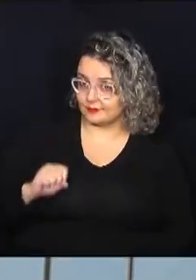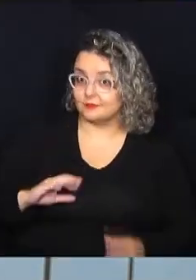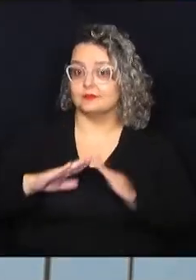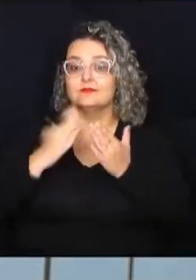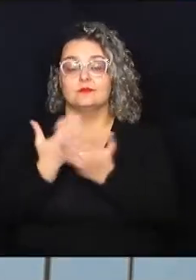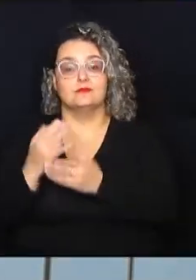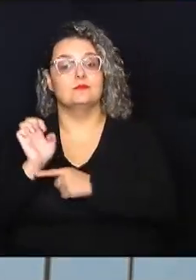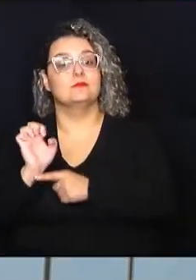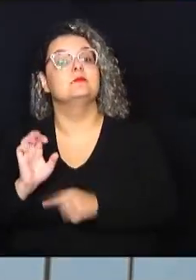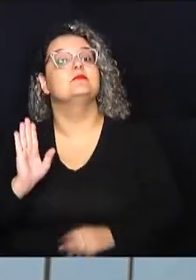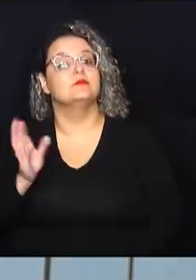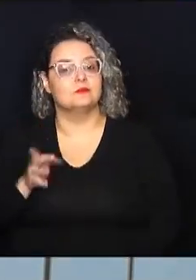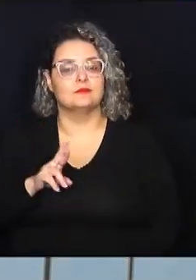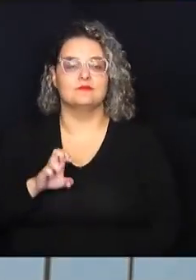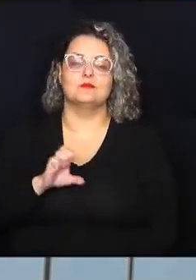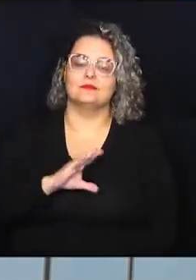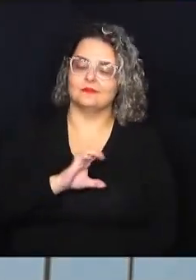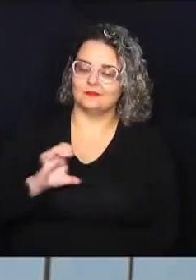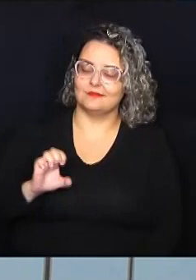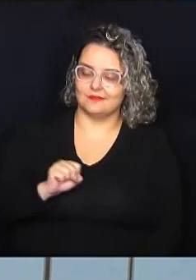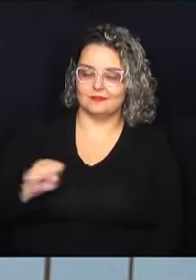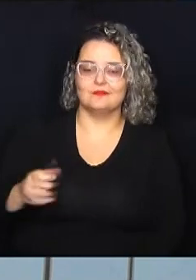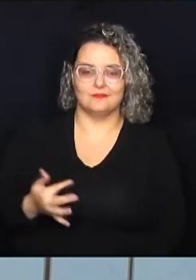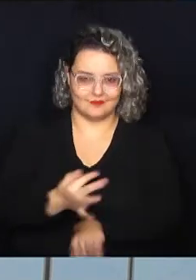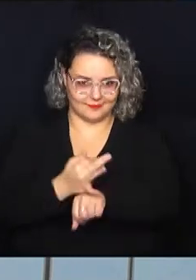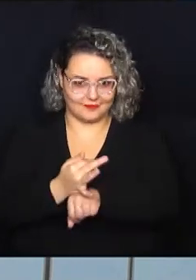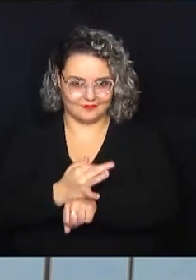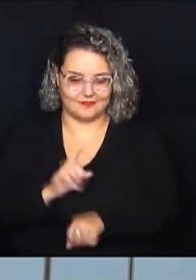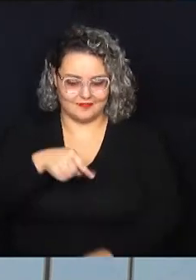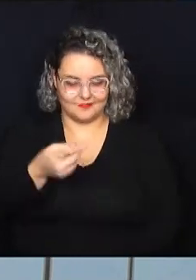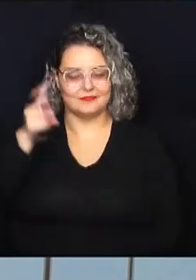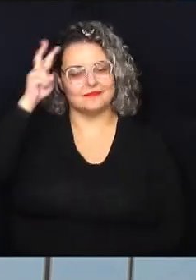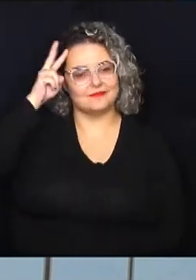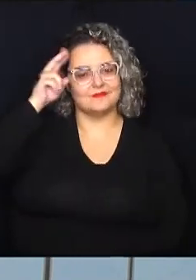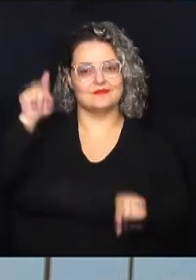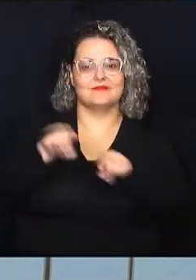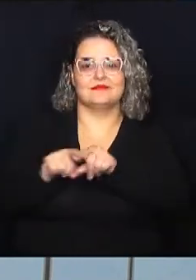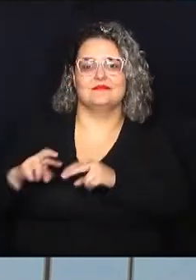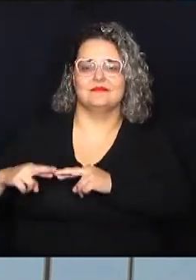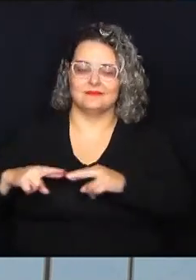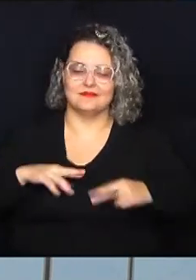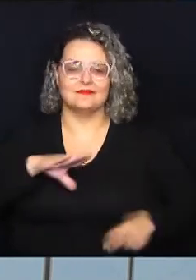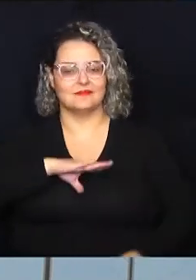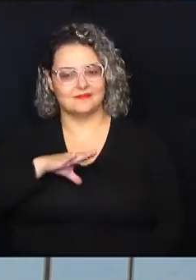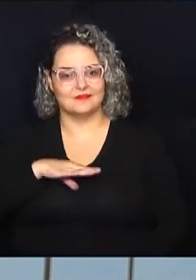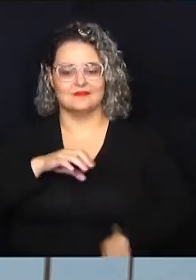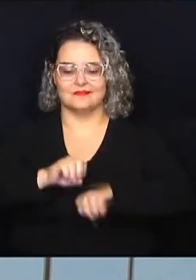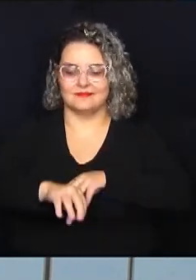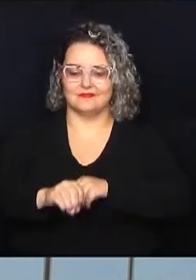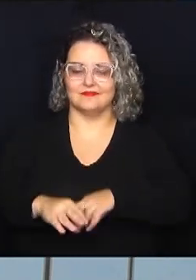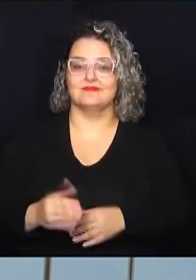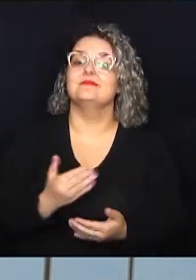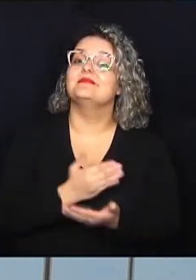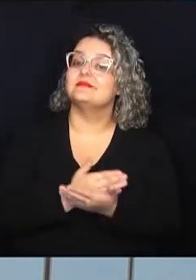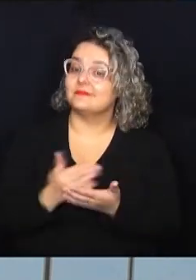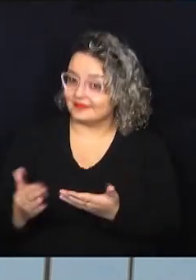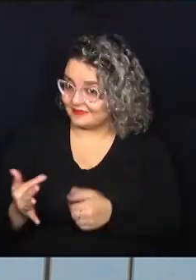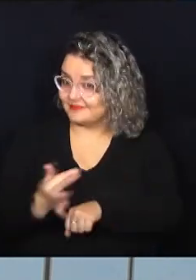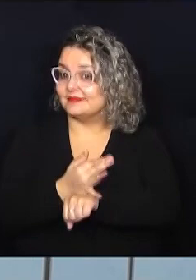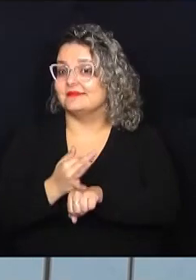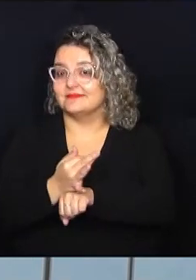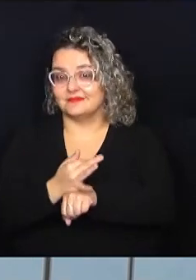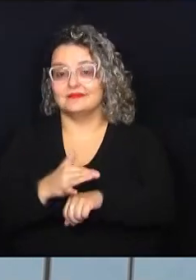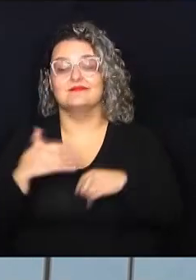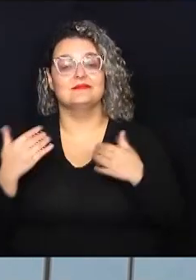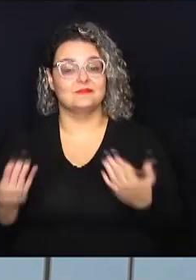recesso e a partir da próxima segunda-feira também os alunos da Rede Municipal de Ensino vão entrar de férias